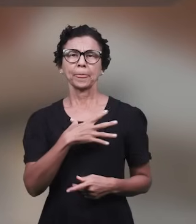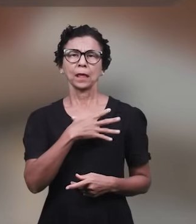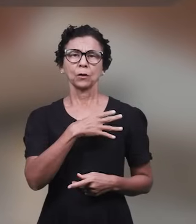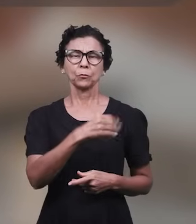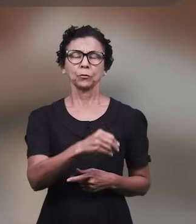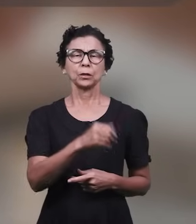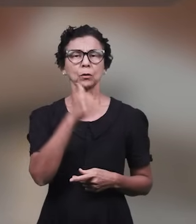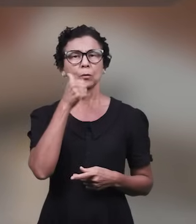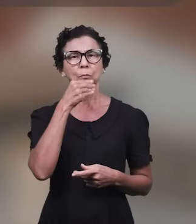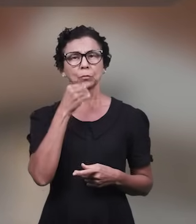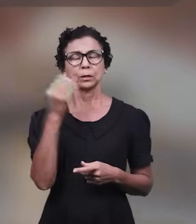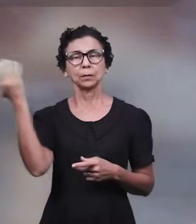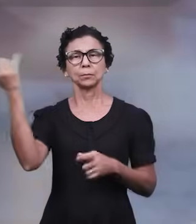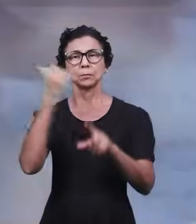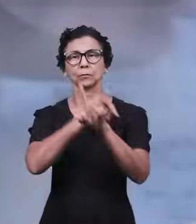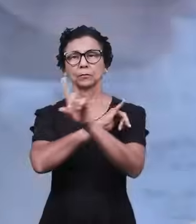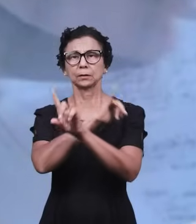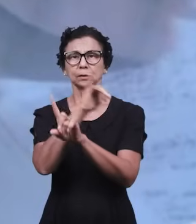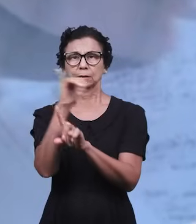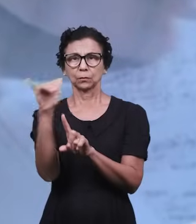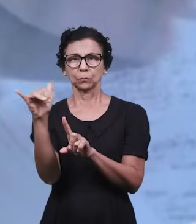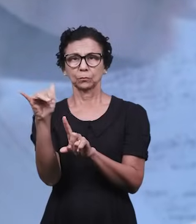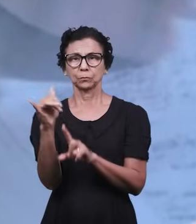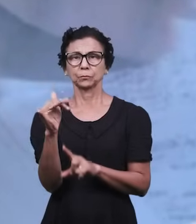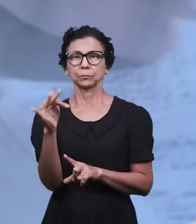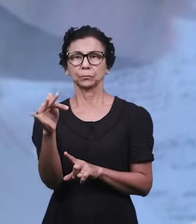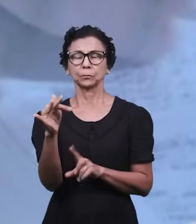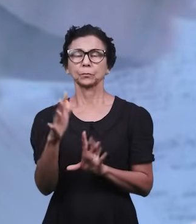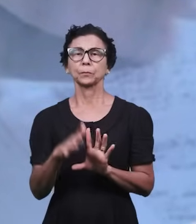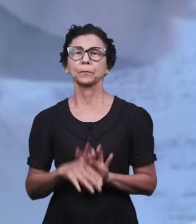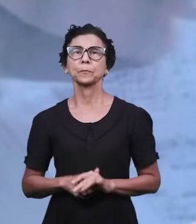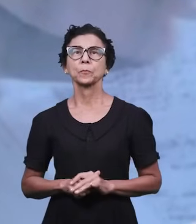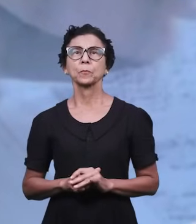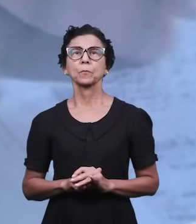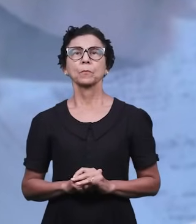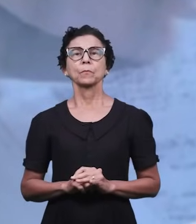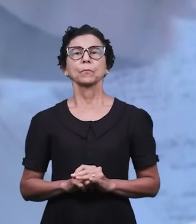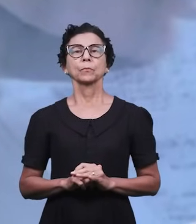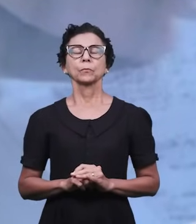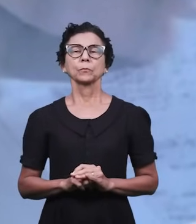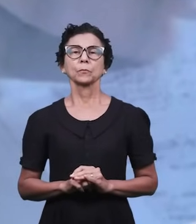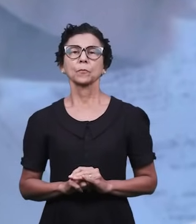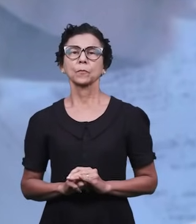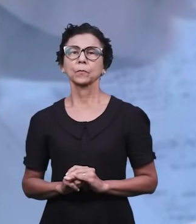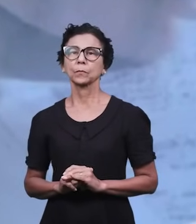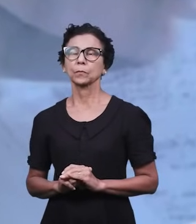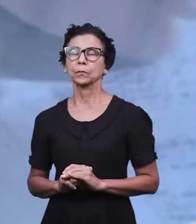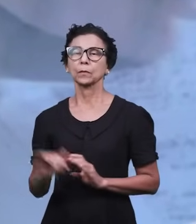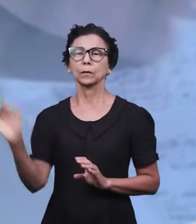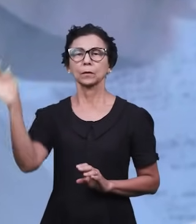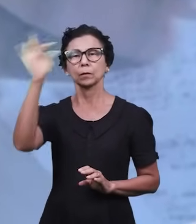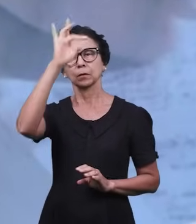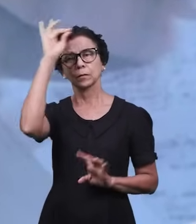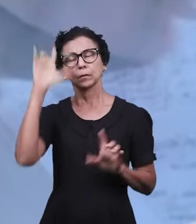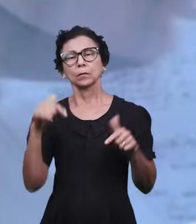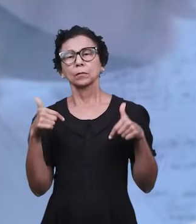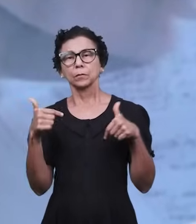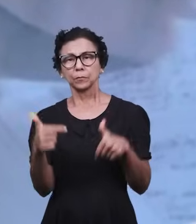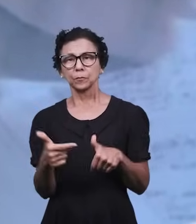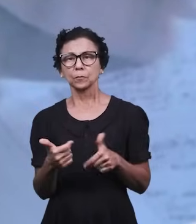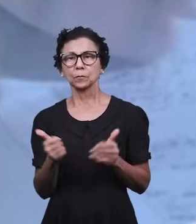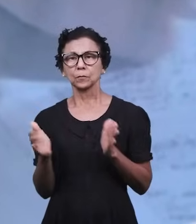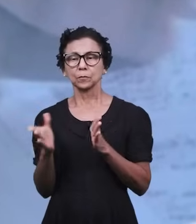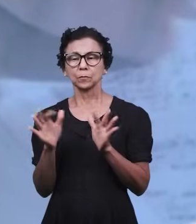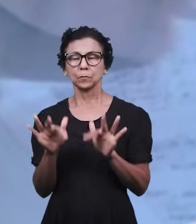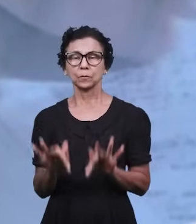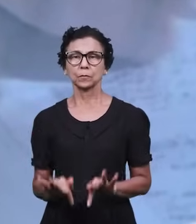filhas profetizarão. Uma operação do Espírito Santo nessa última hora. Nós vemos aqui, por exemplo, também Atos